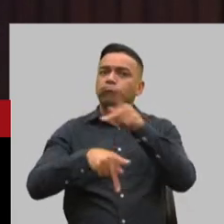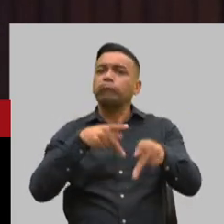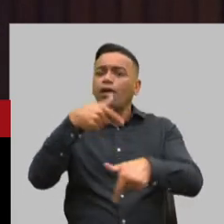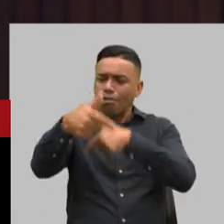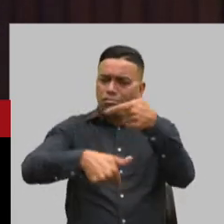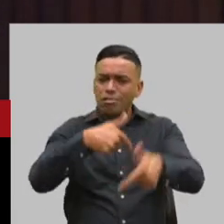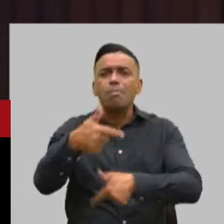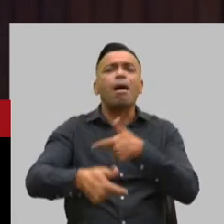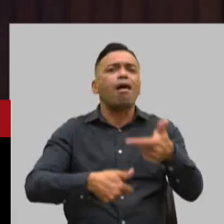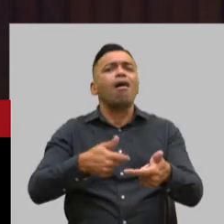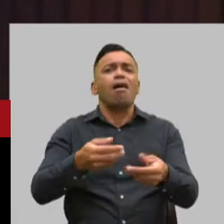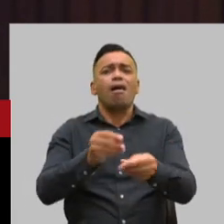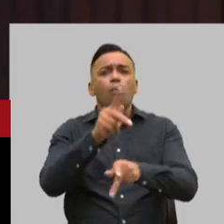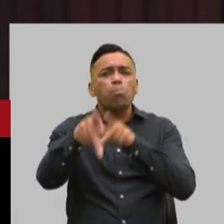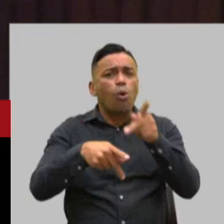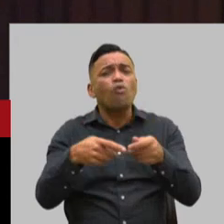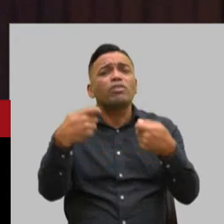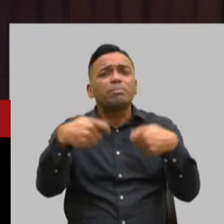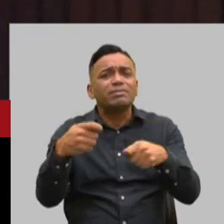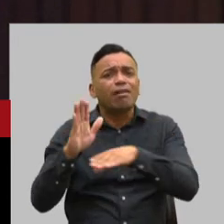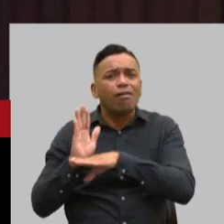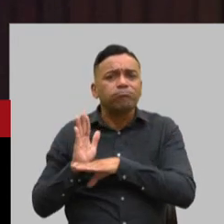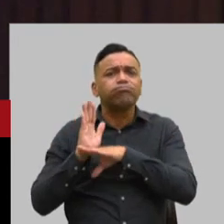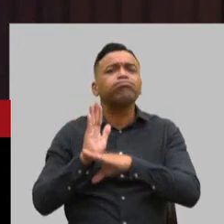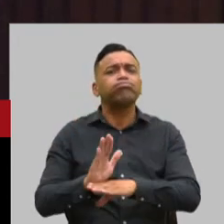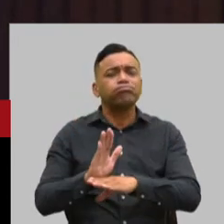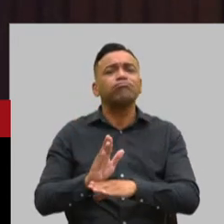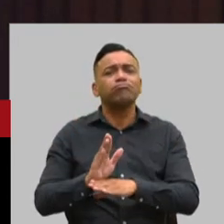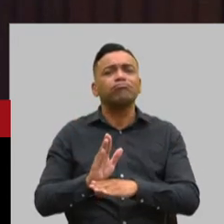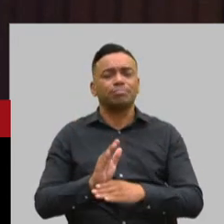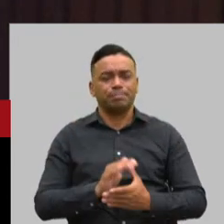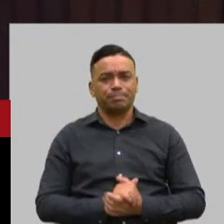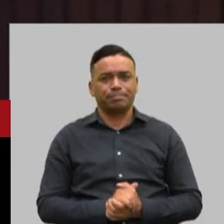menos favorecida e que está nesses territórios.